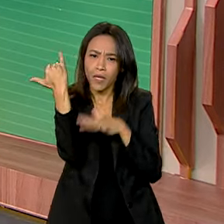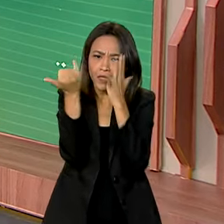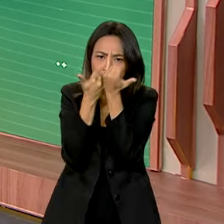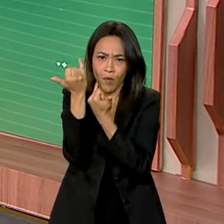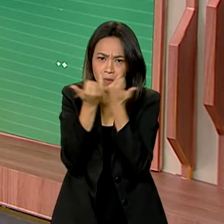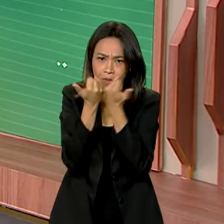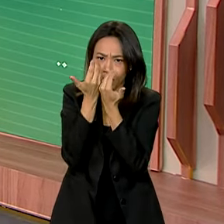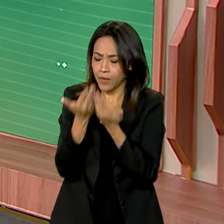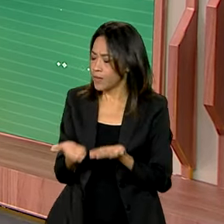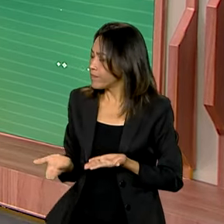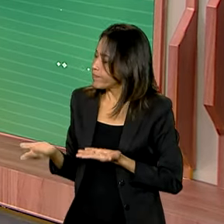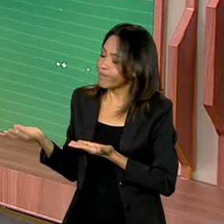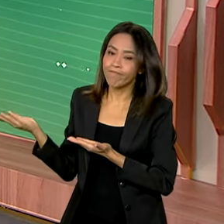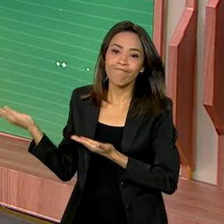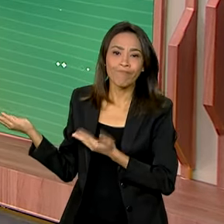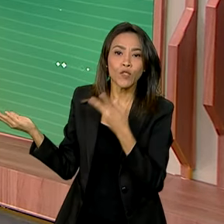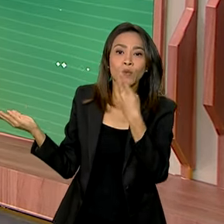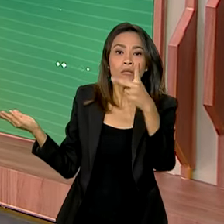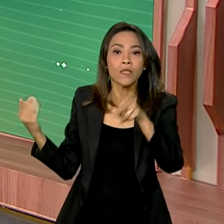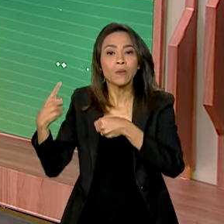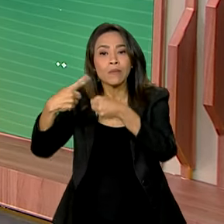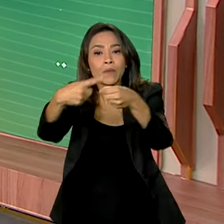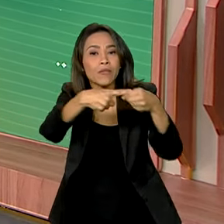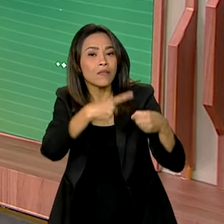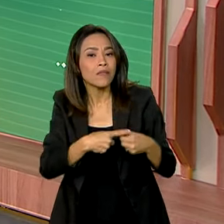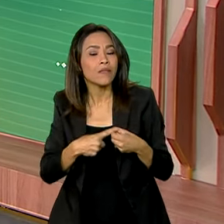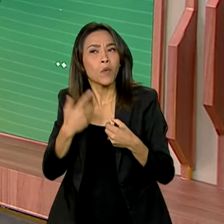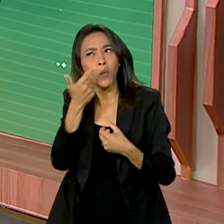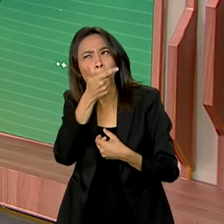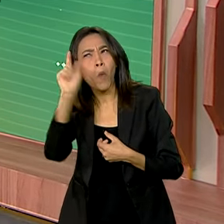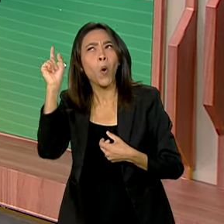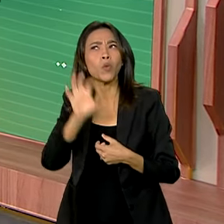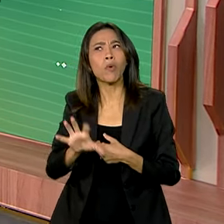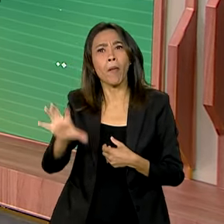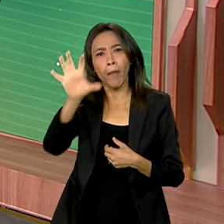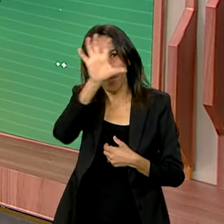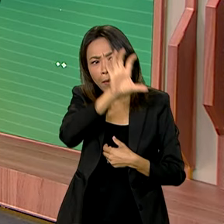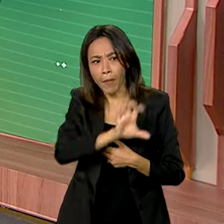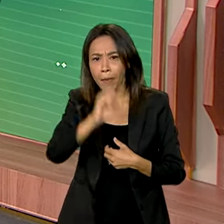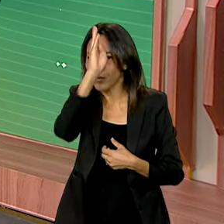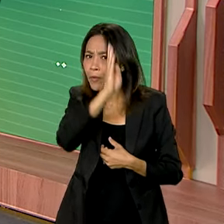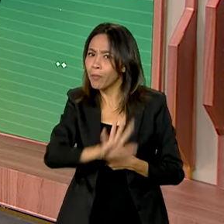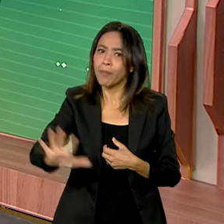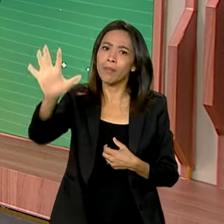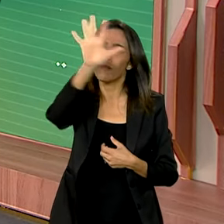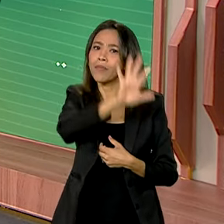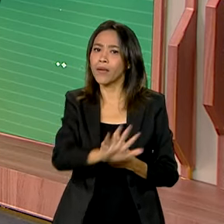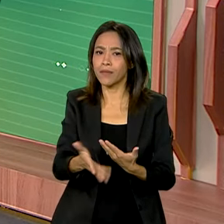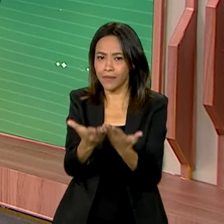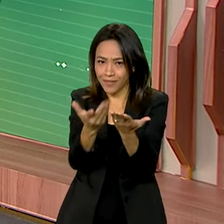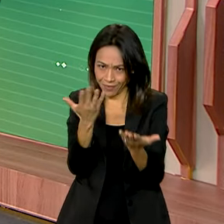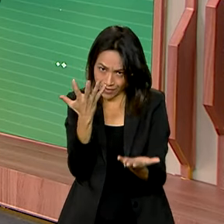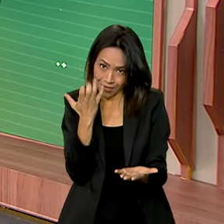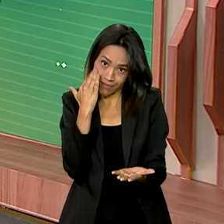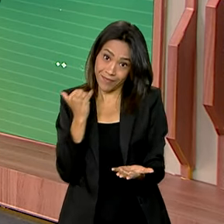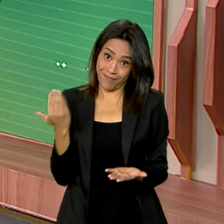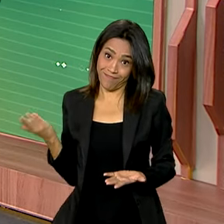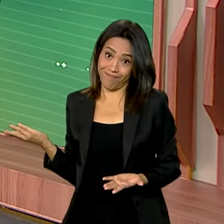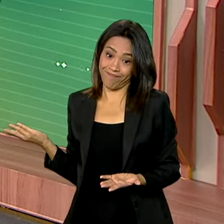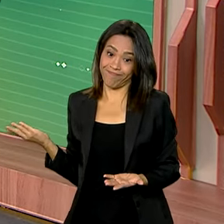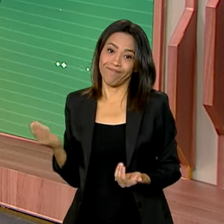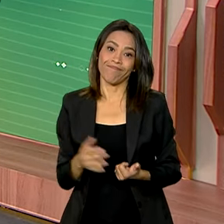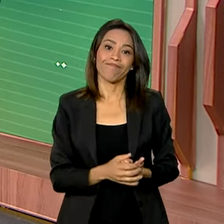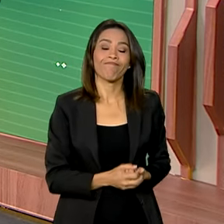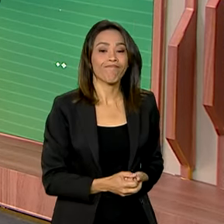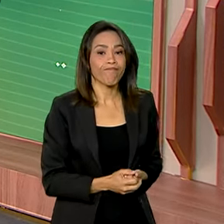gov.br/comunicabr para saber mais sobre o seu município ou alguma outra região, outra cidade do país do seu interesse. E